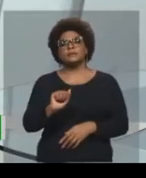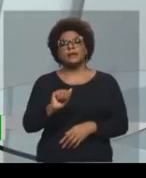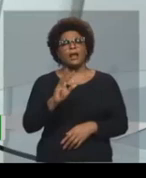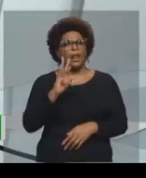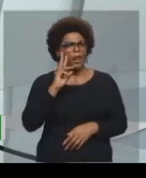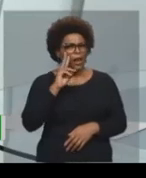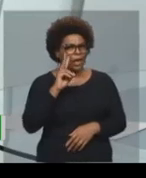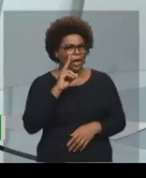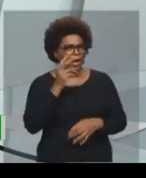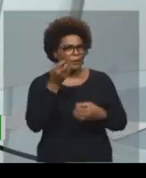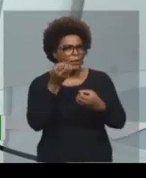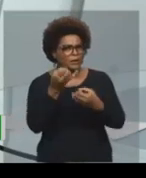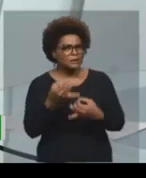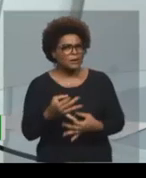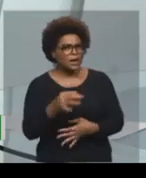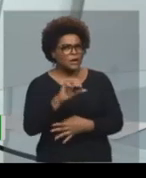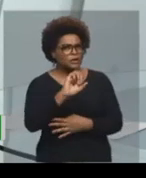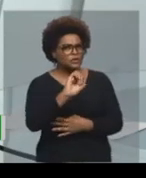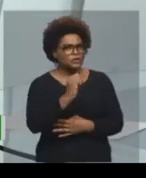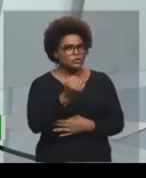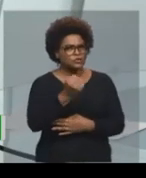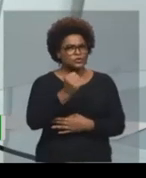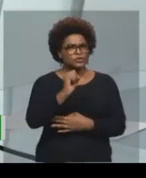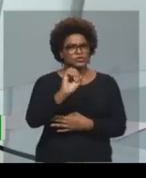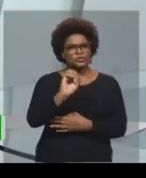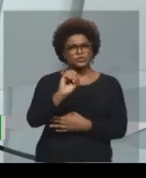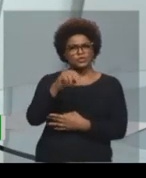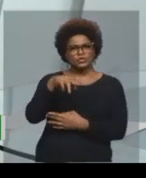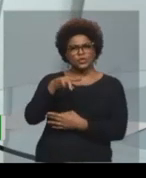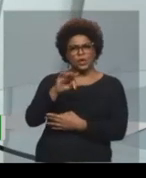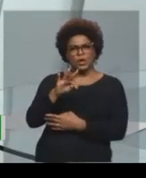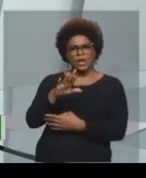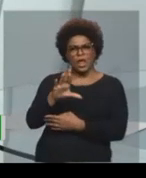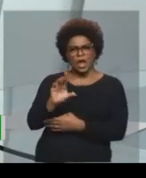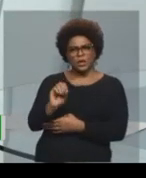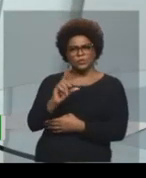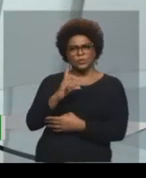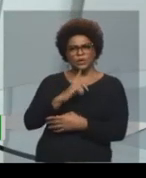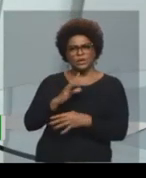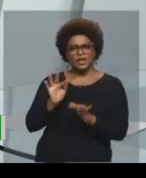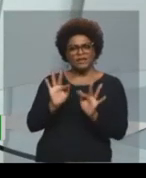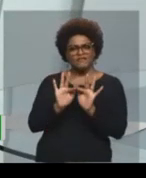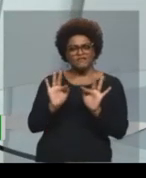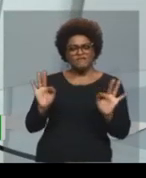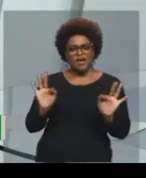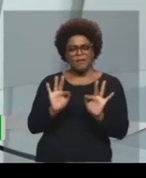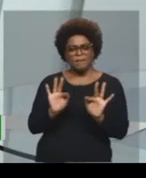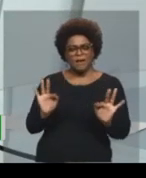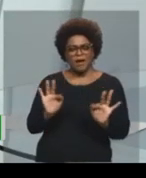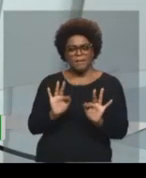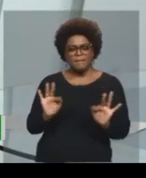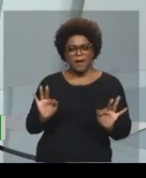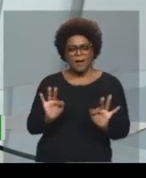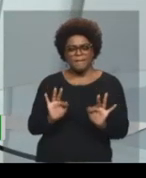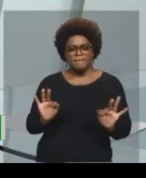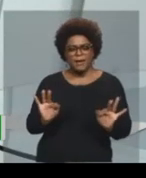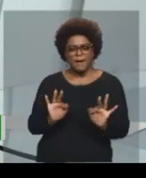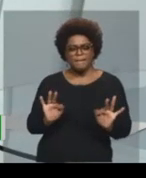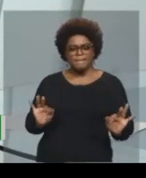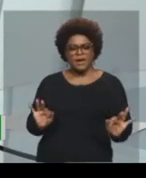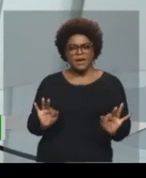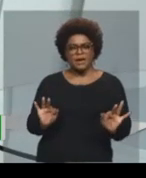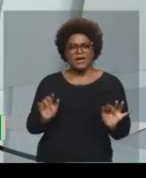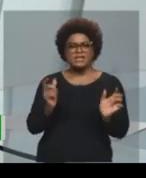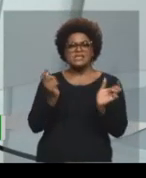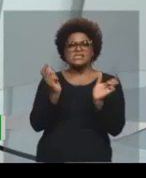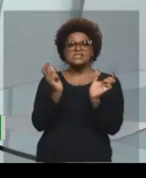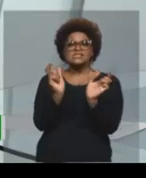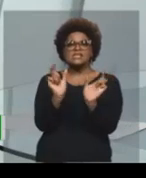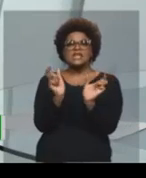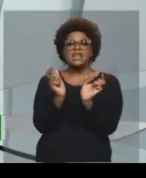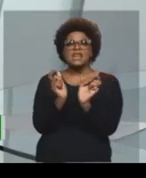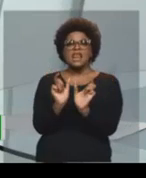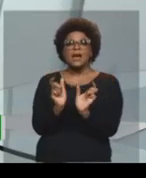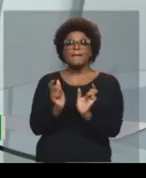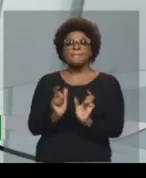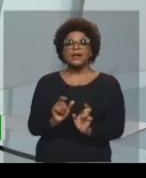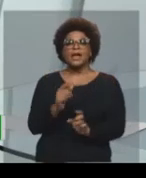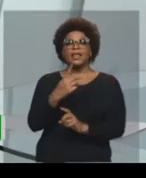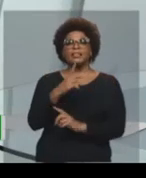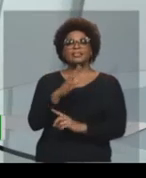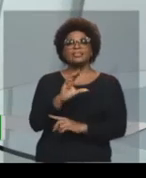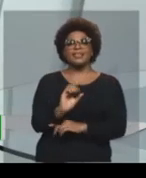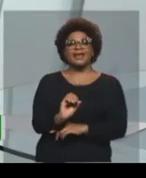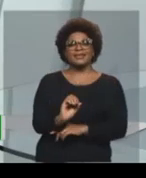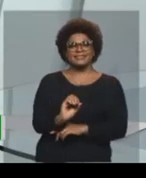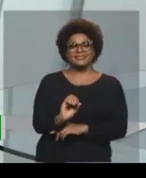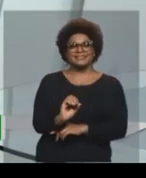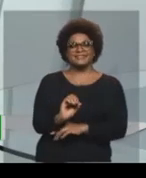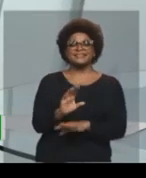O soneto tem versos de 10 sílabas, né, todos os versos têm a mesma quantidade de sílaba. Então, às vezes, isso também pode